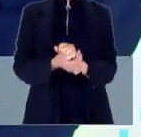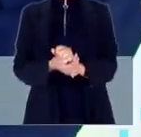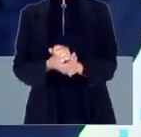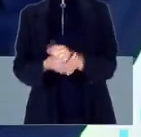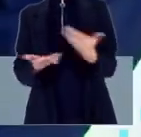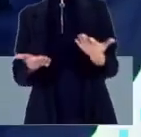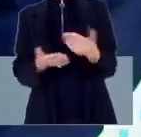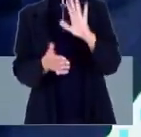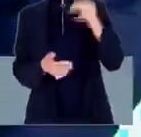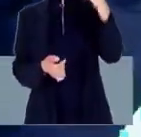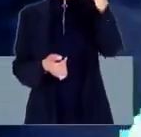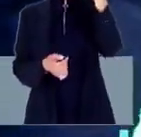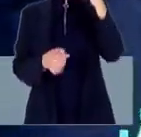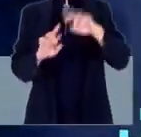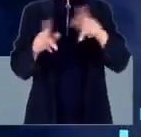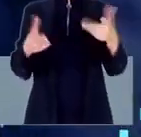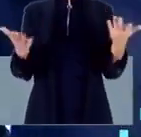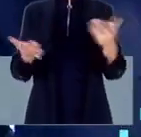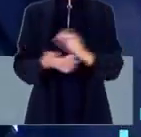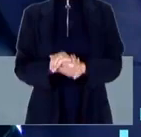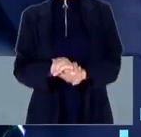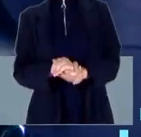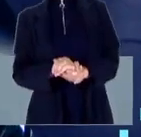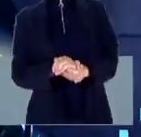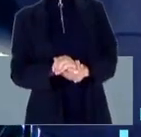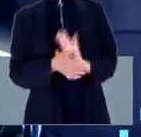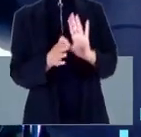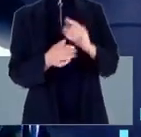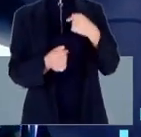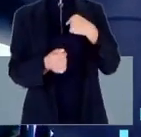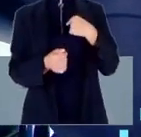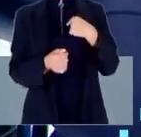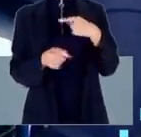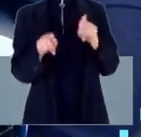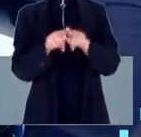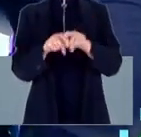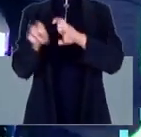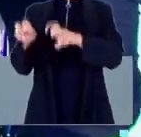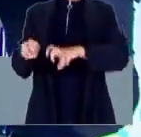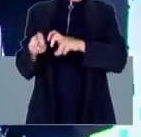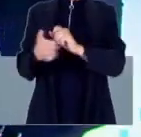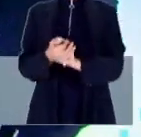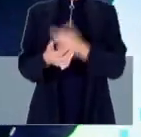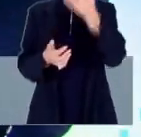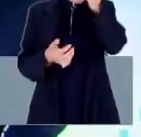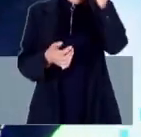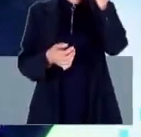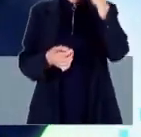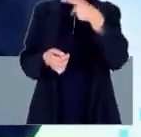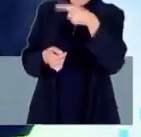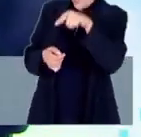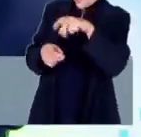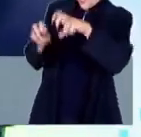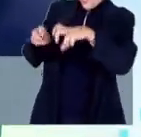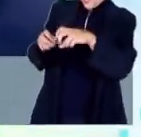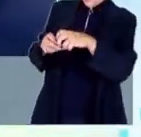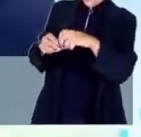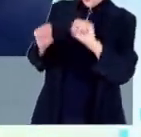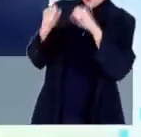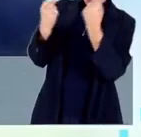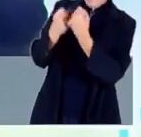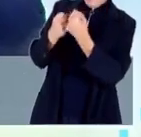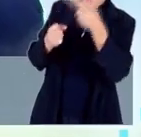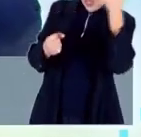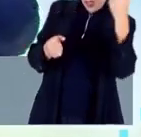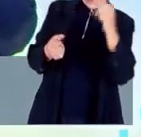já pensou em alguma coisa diferenciada também e as pessoas falam Ah você é do Agro então você não defende o meio